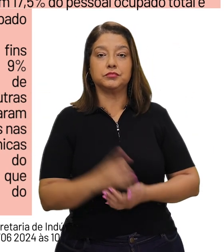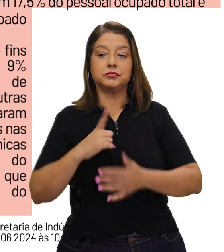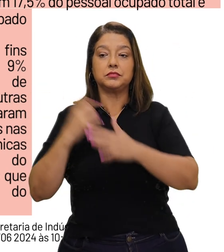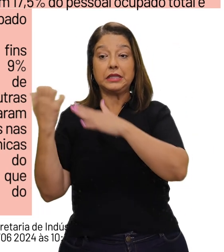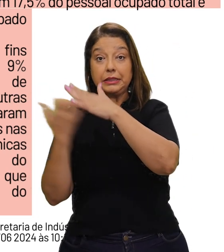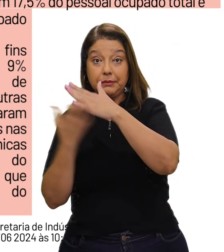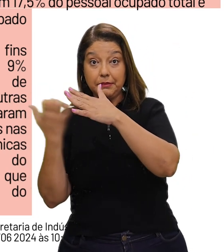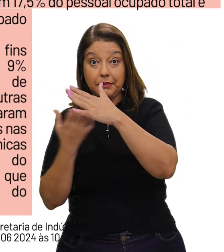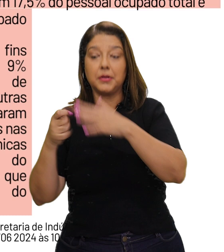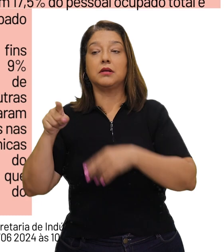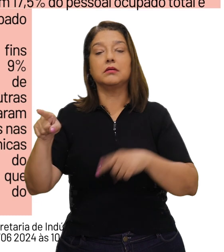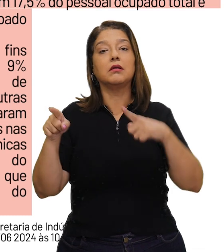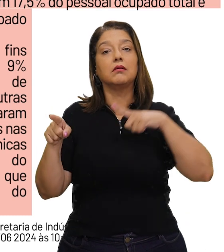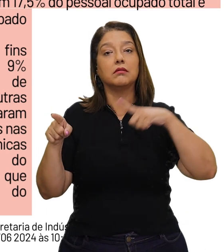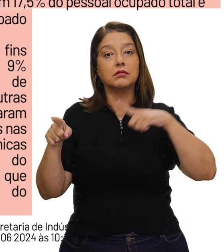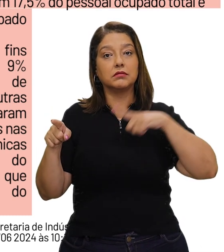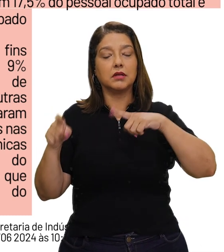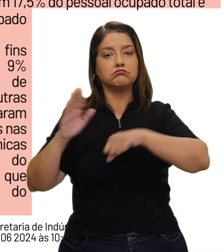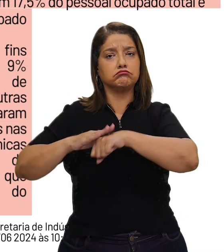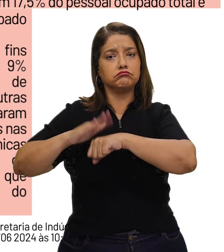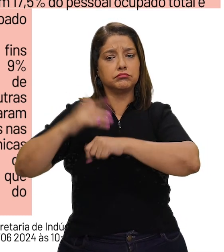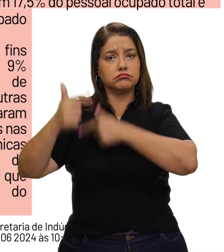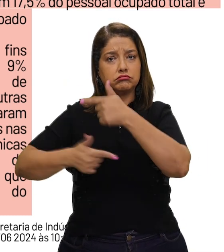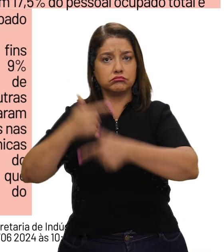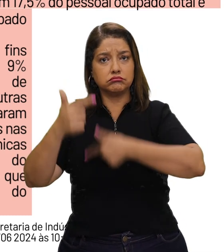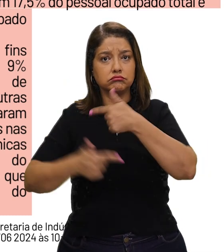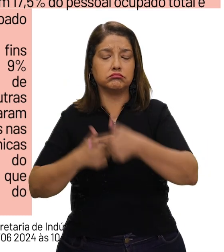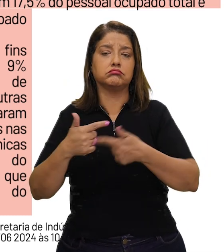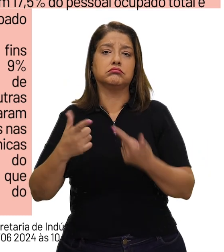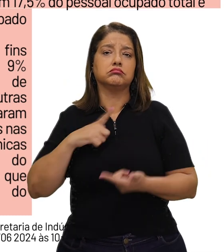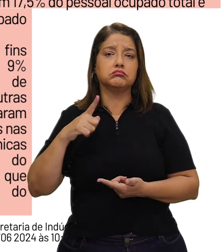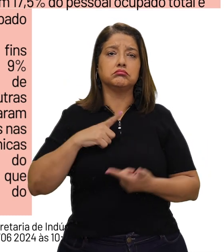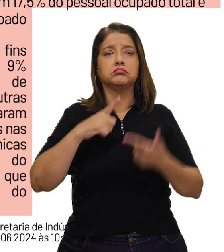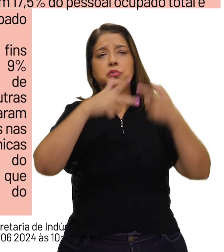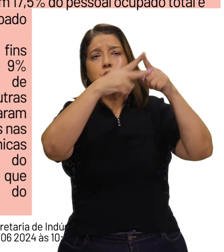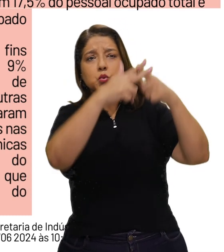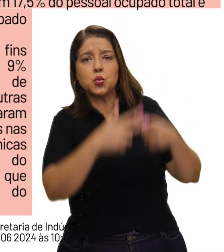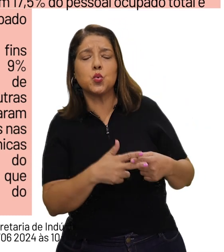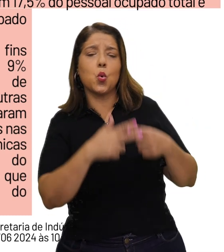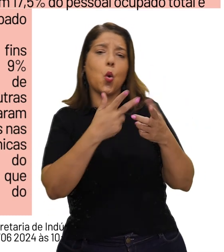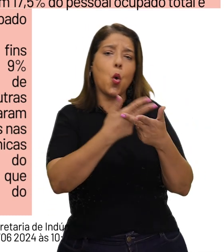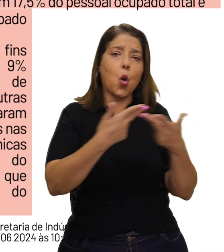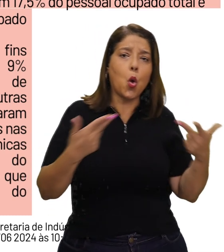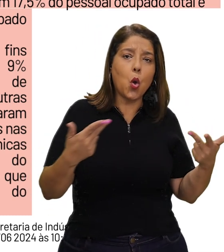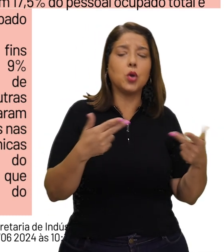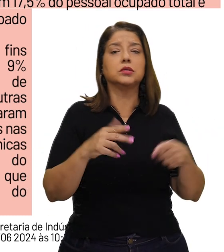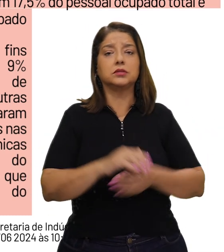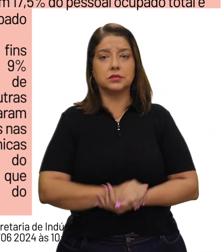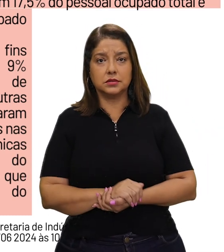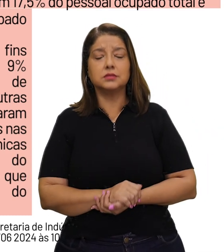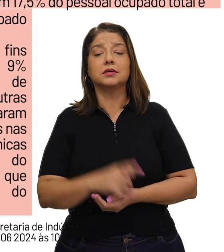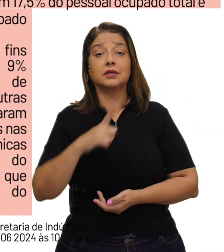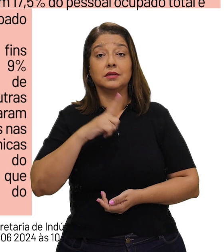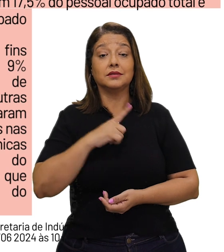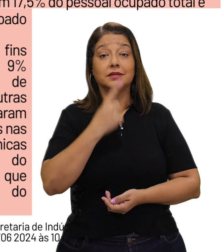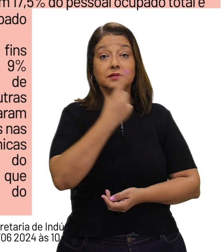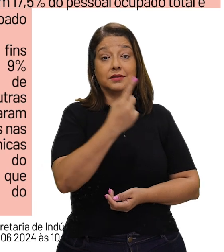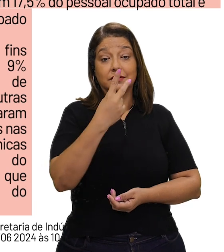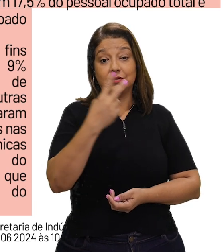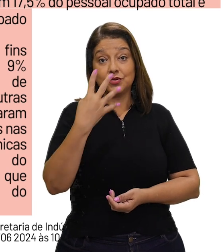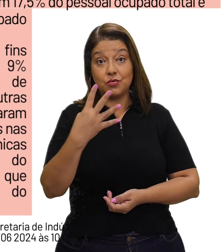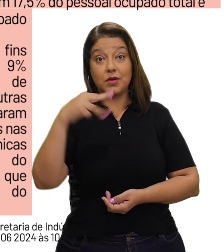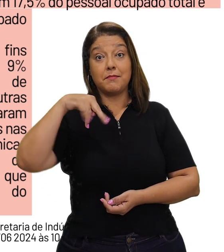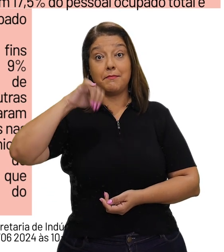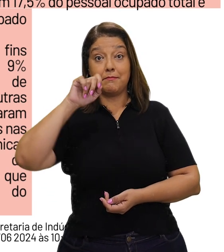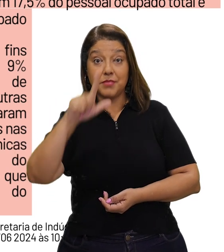Empresas atuantes. Na seção Reparação de automotores e motocicletas, registrou 124 mil unidades